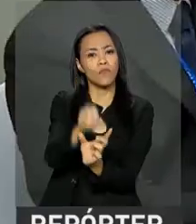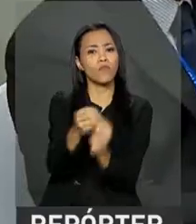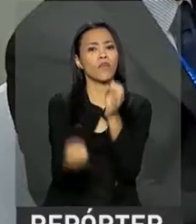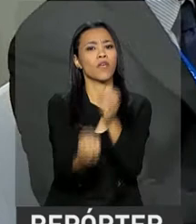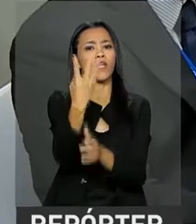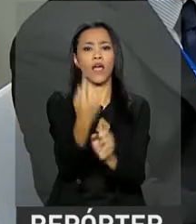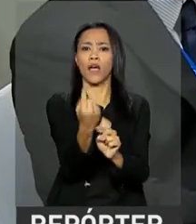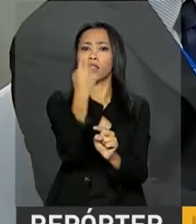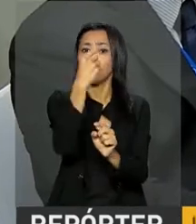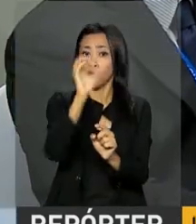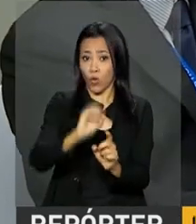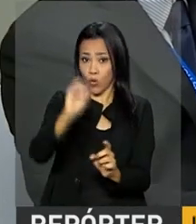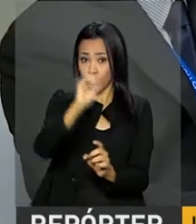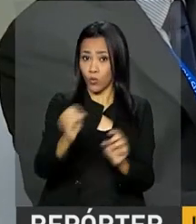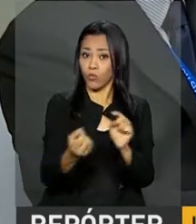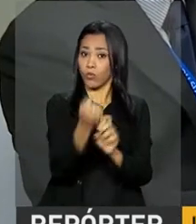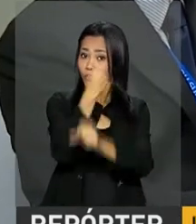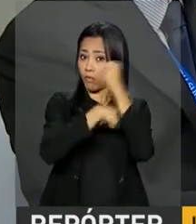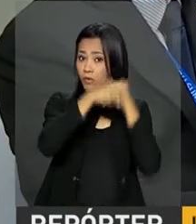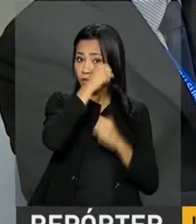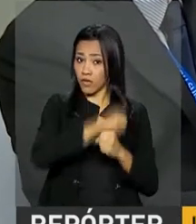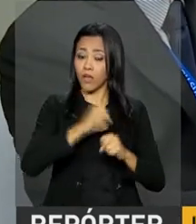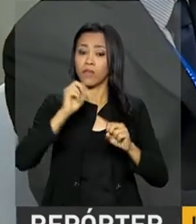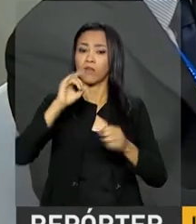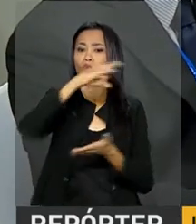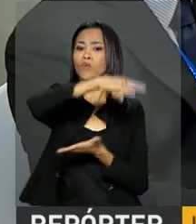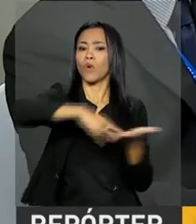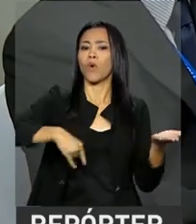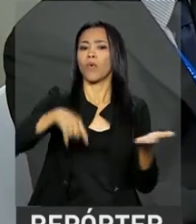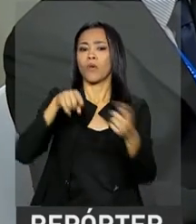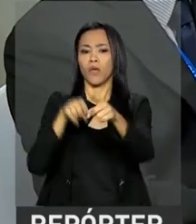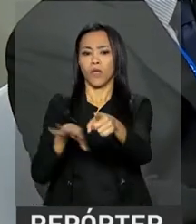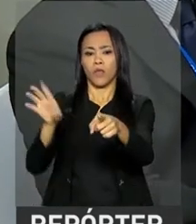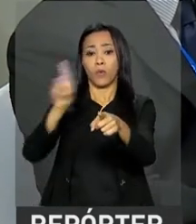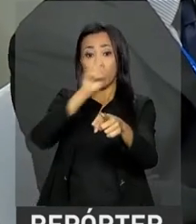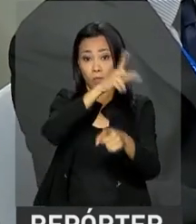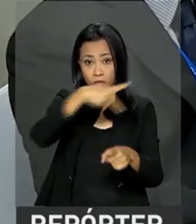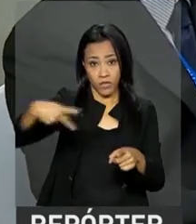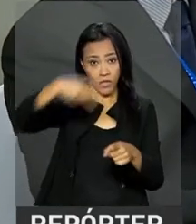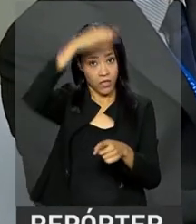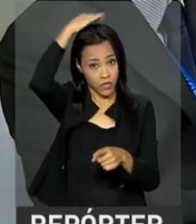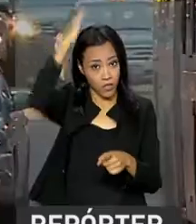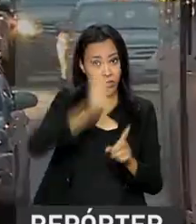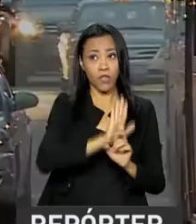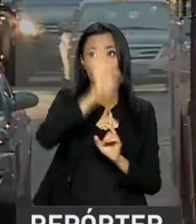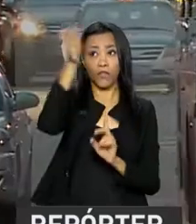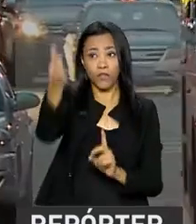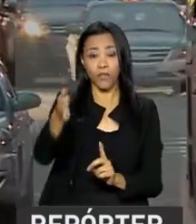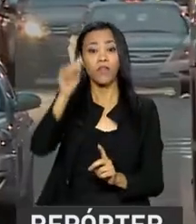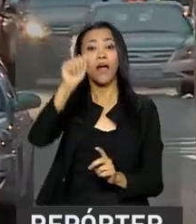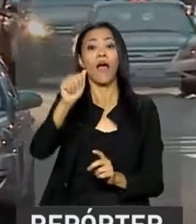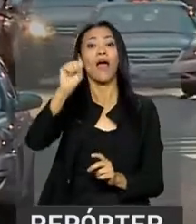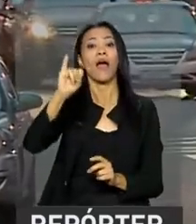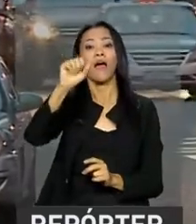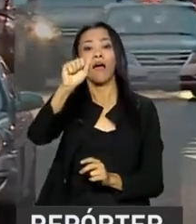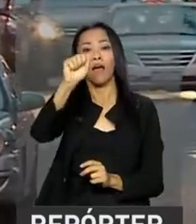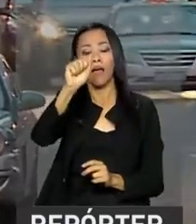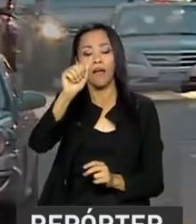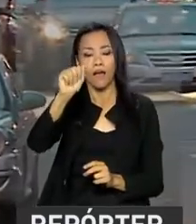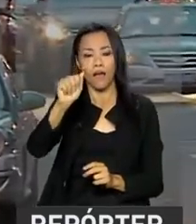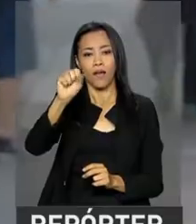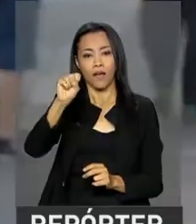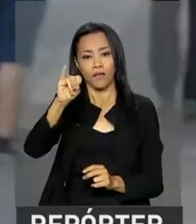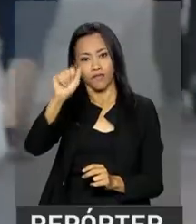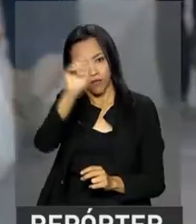com a assinatura de um memorando de entendimento durante a visita do presidente michel temer ao país asiático a intenção é estabelecer um